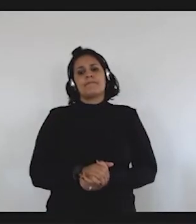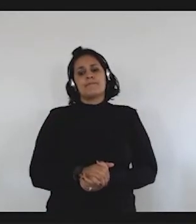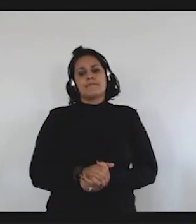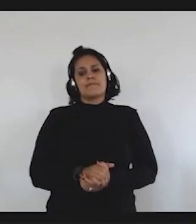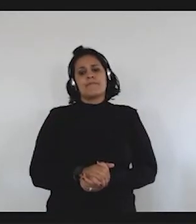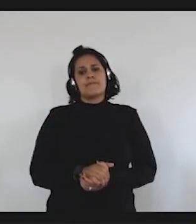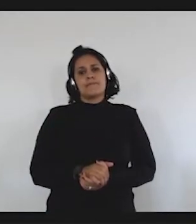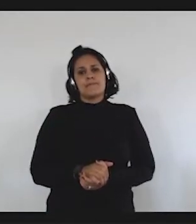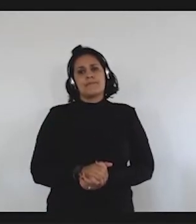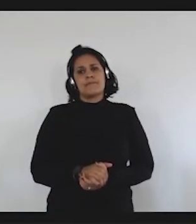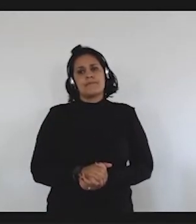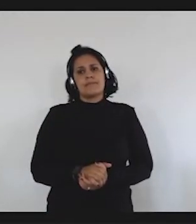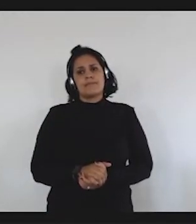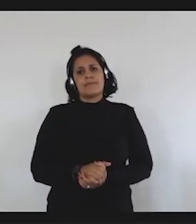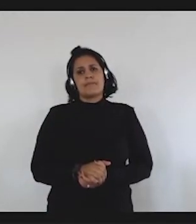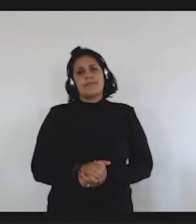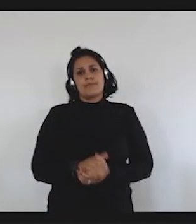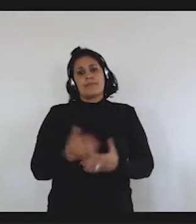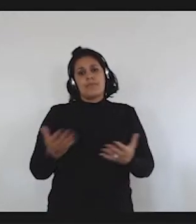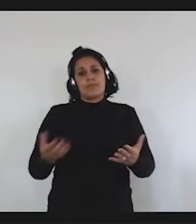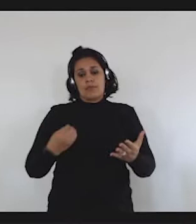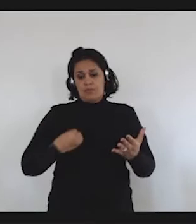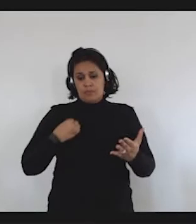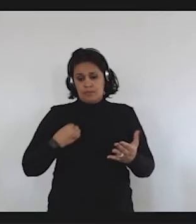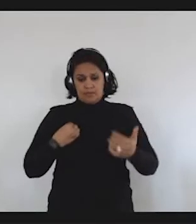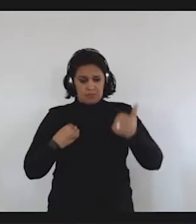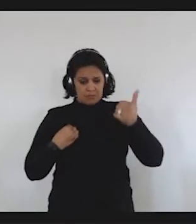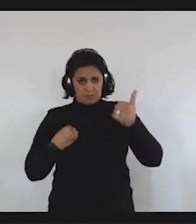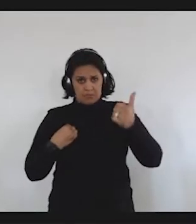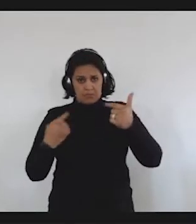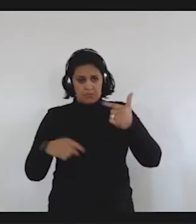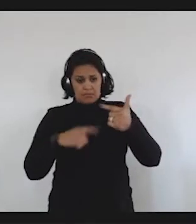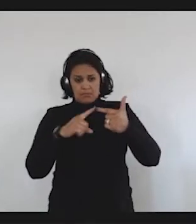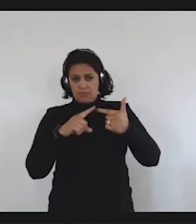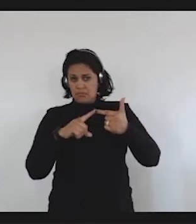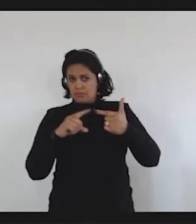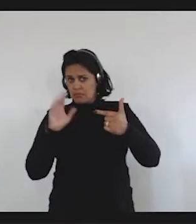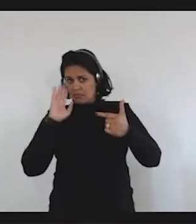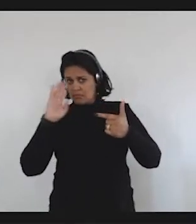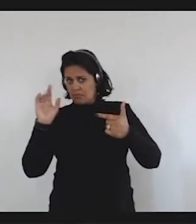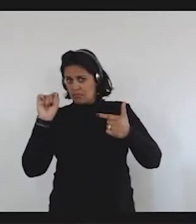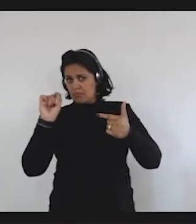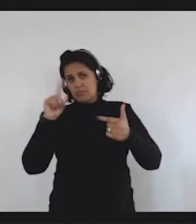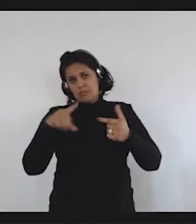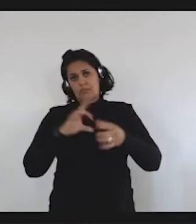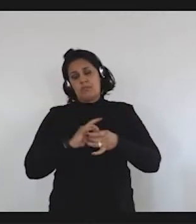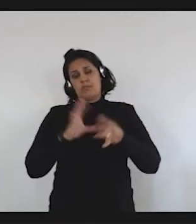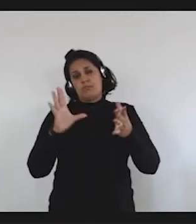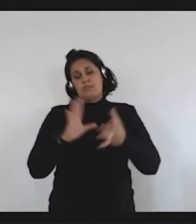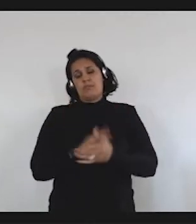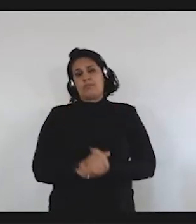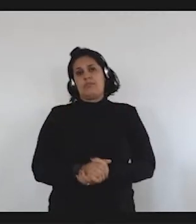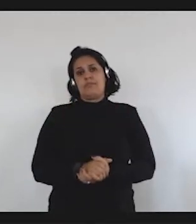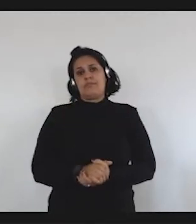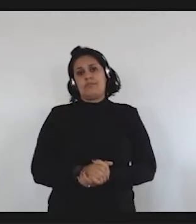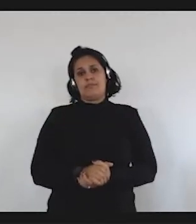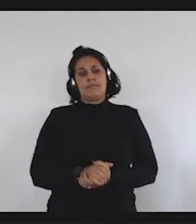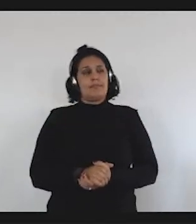depois da vida, é o maior patrimônio que um ser humano pode possuir.